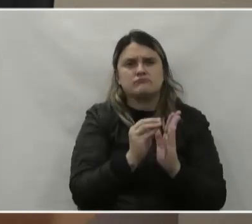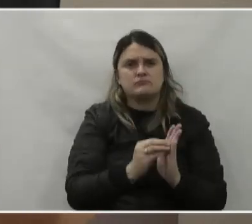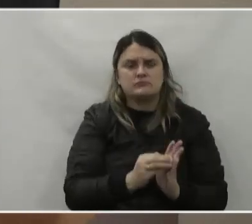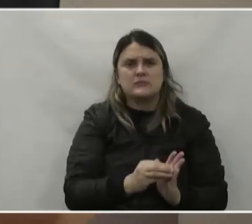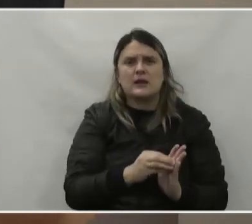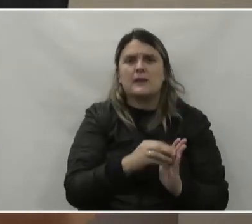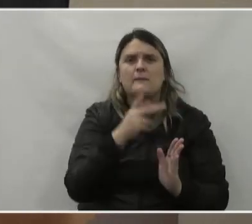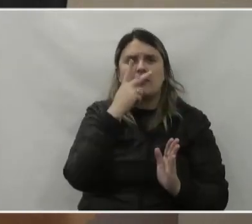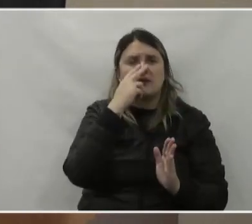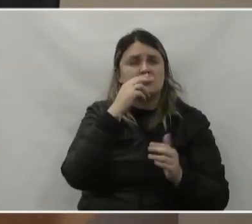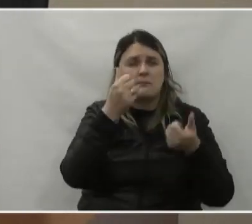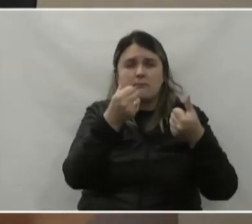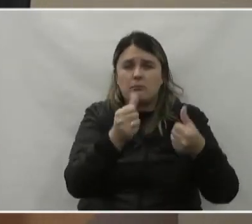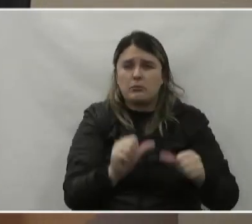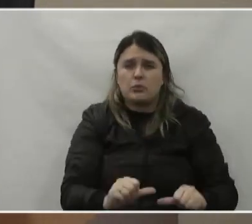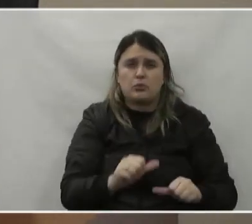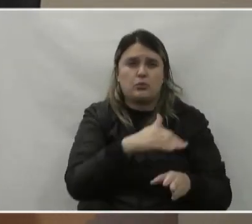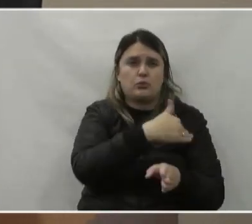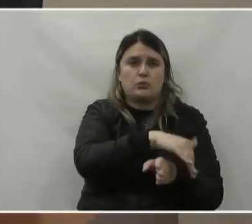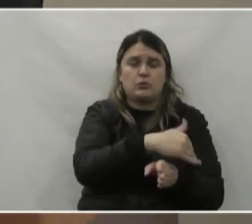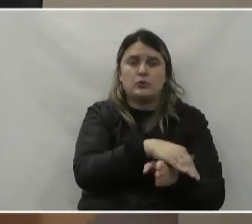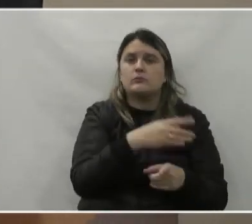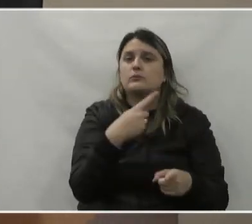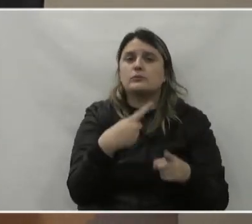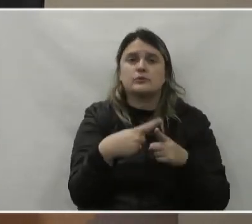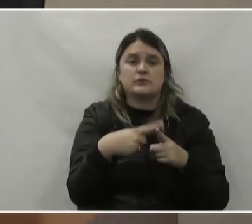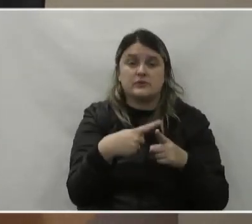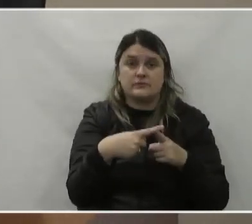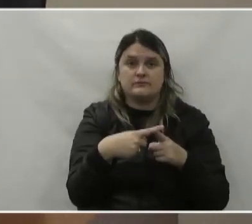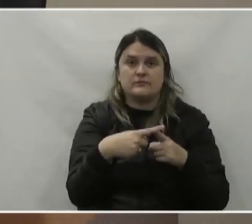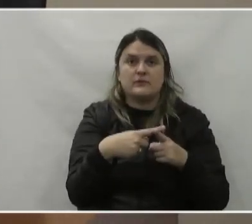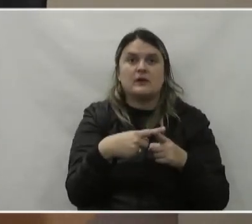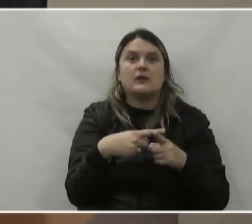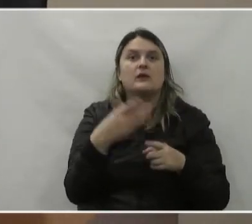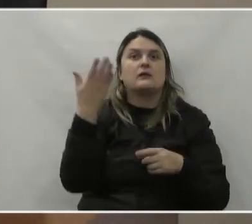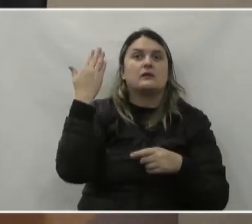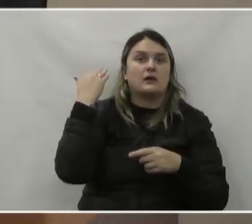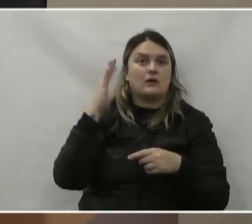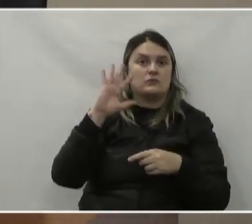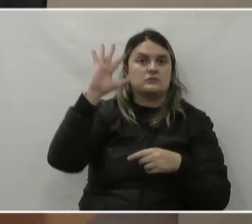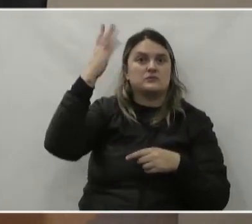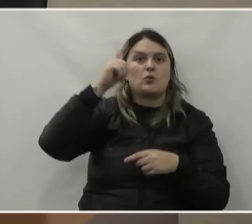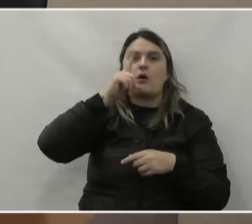de calamidade. Por quê? Depois das enchentes,